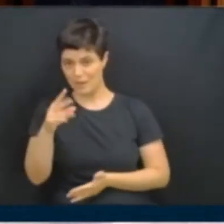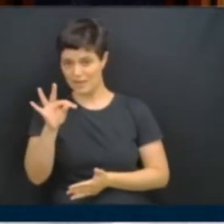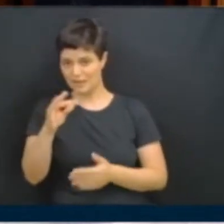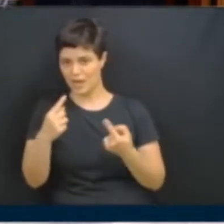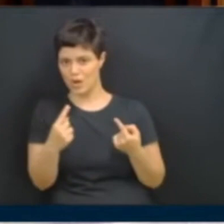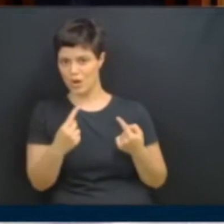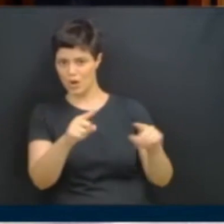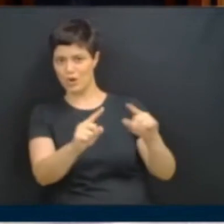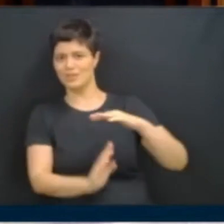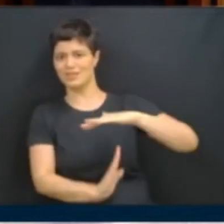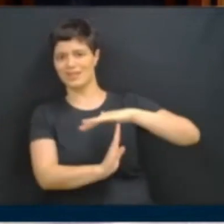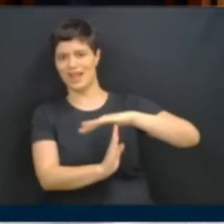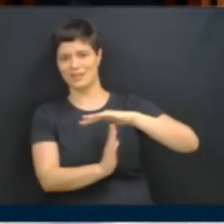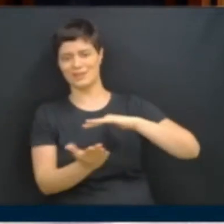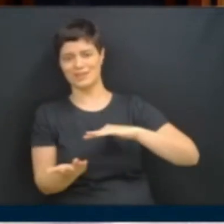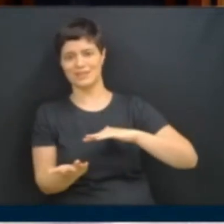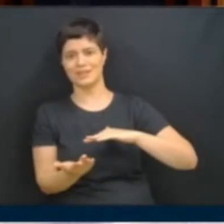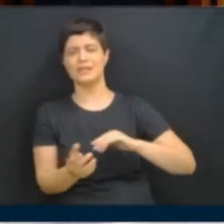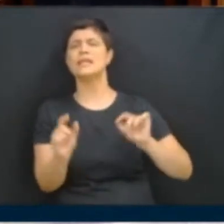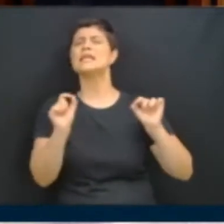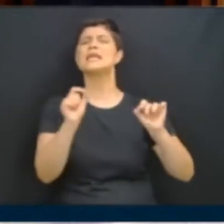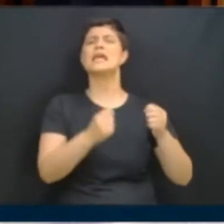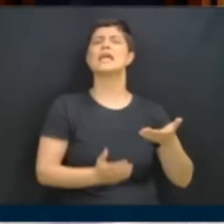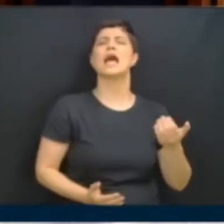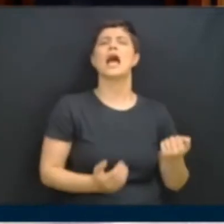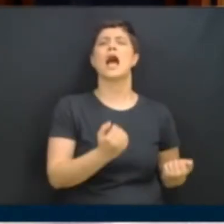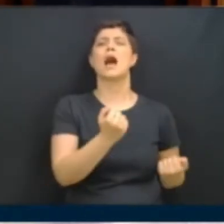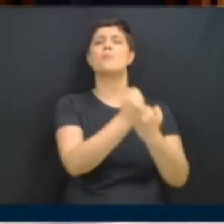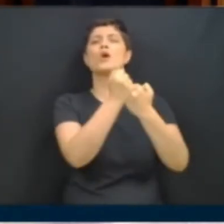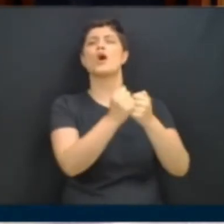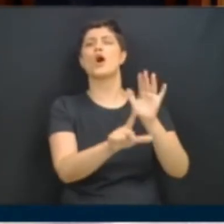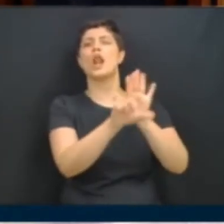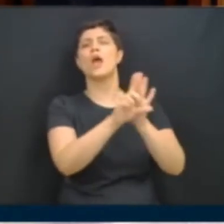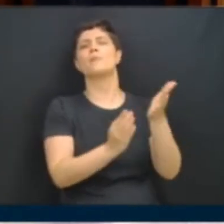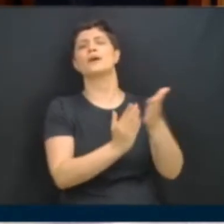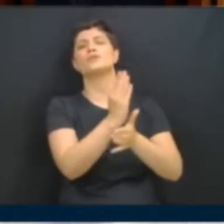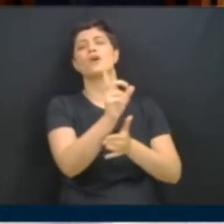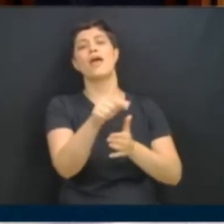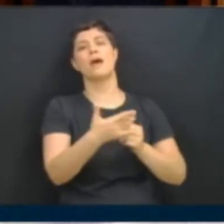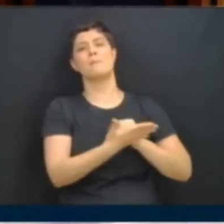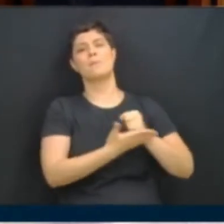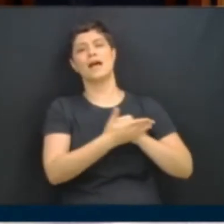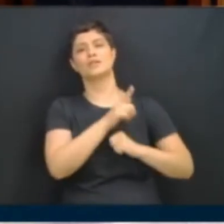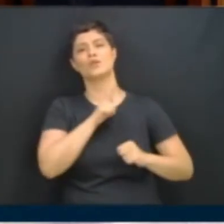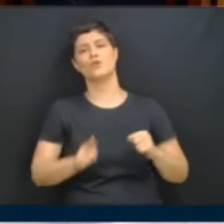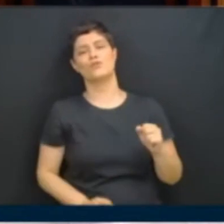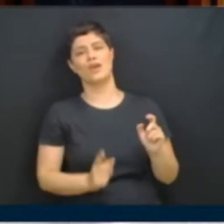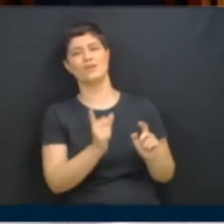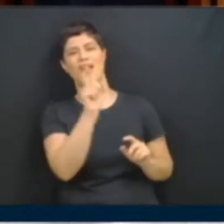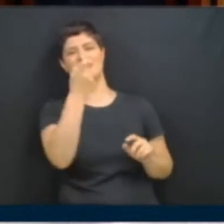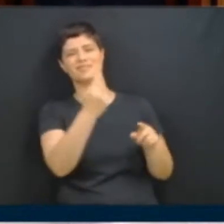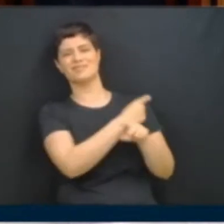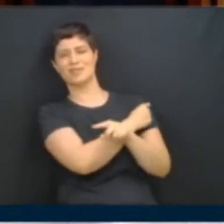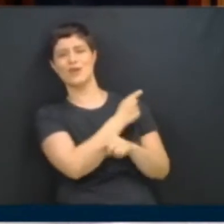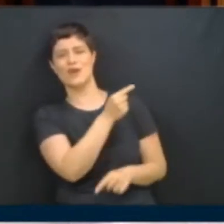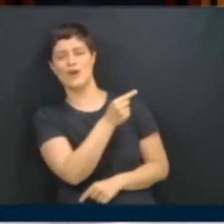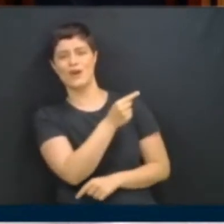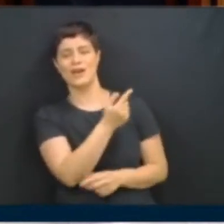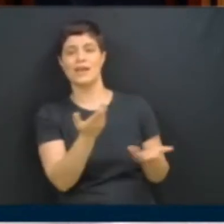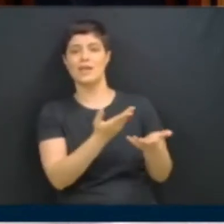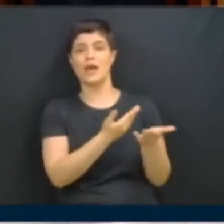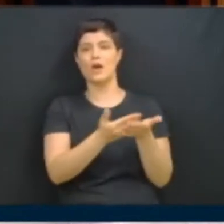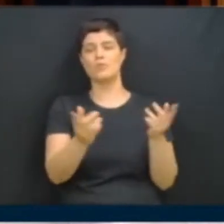essa lei foi quem estava lá na base do governo passado, que agora resolveu criticar. Mas eu vou dar um